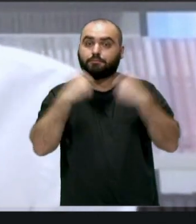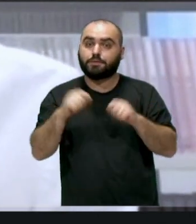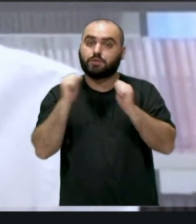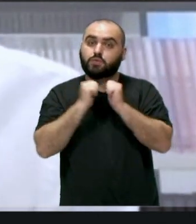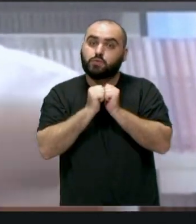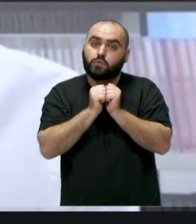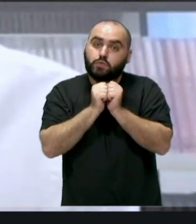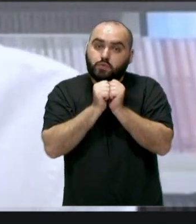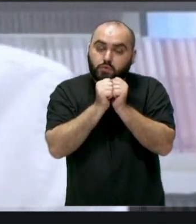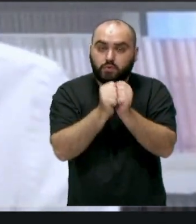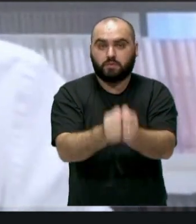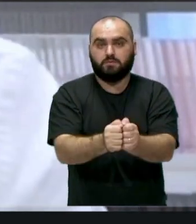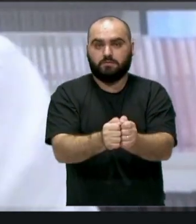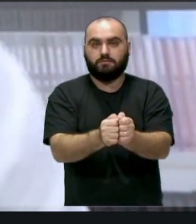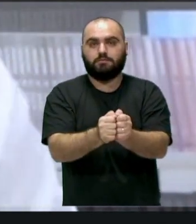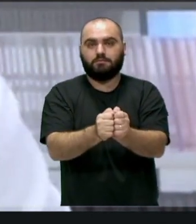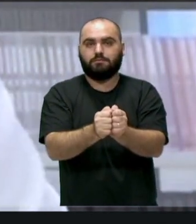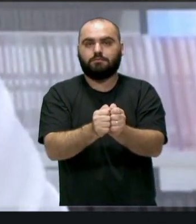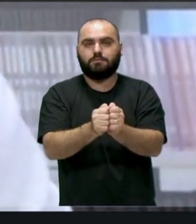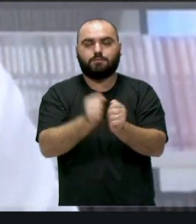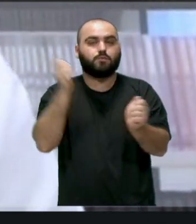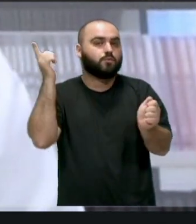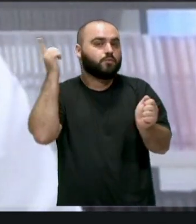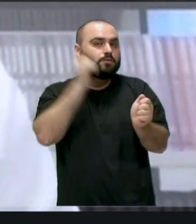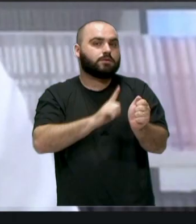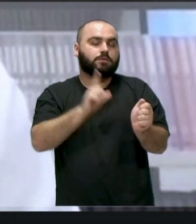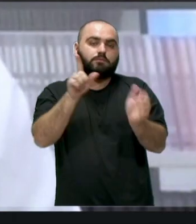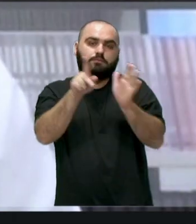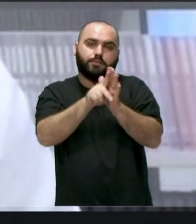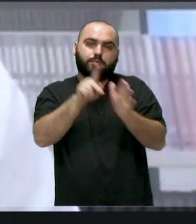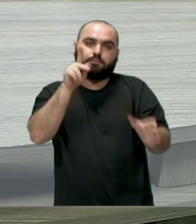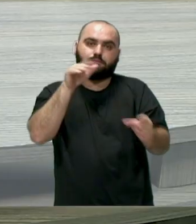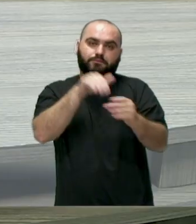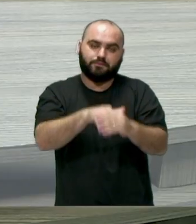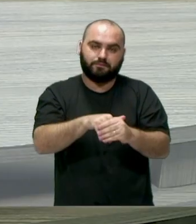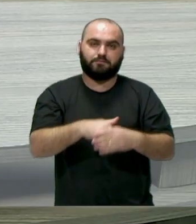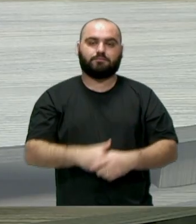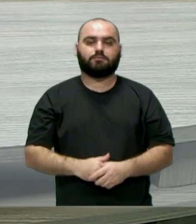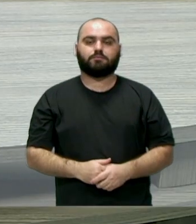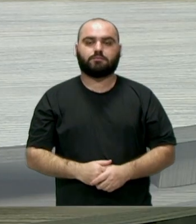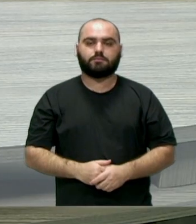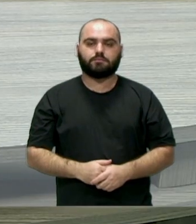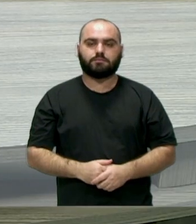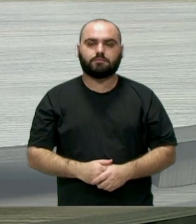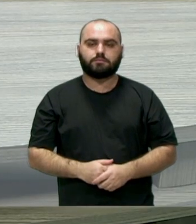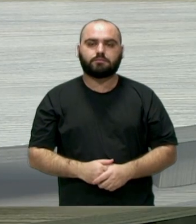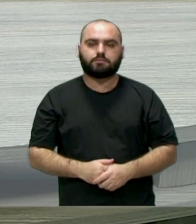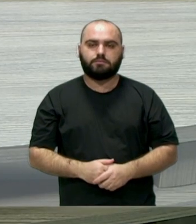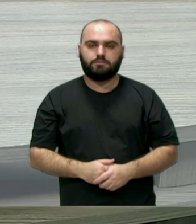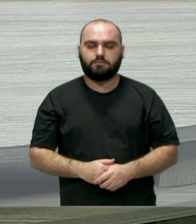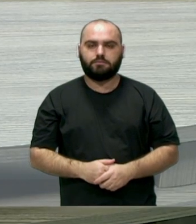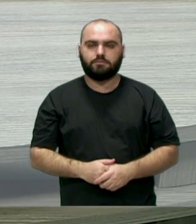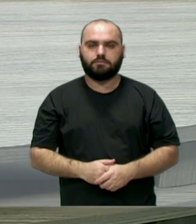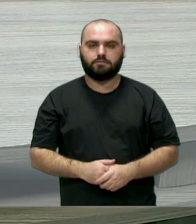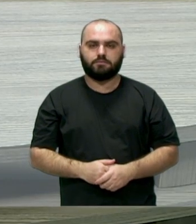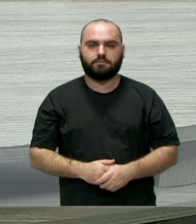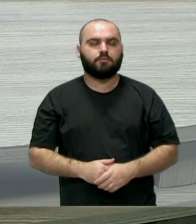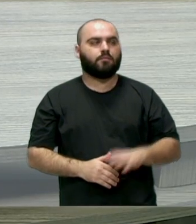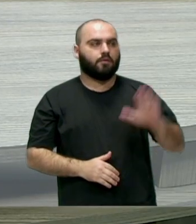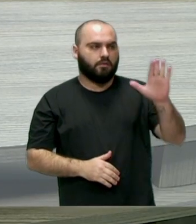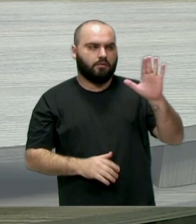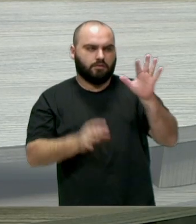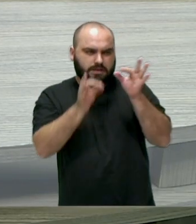essa discussão, andar junto com a evolução tecnológica. E assim, sucintamente, doutor